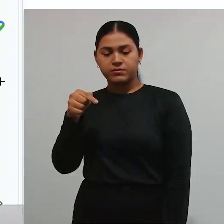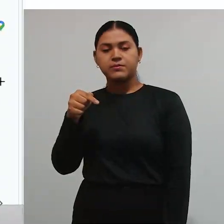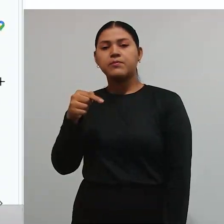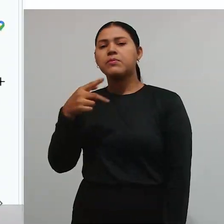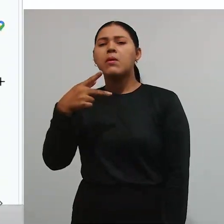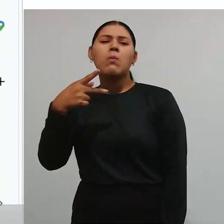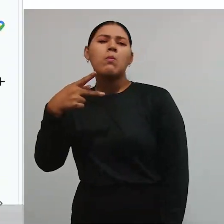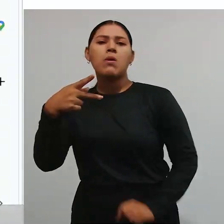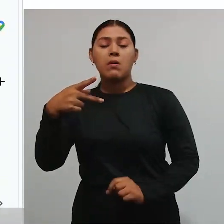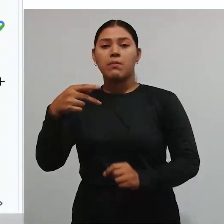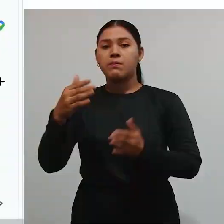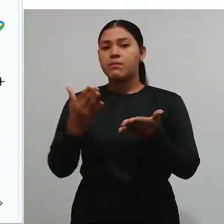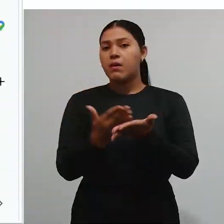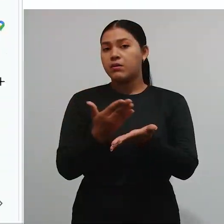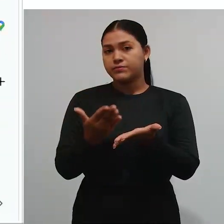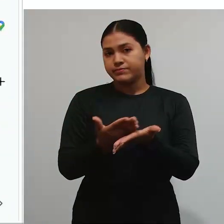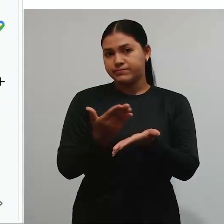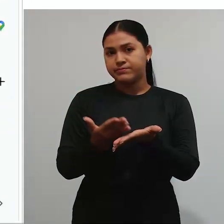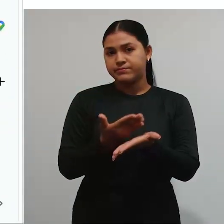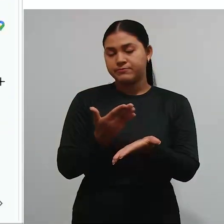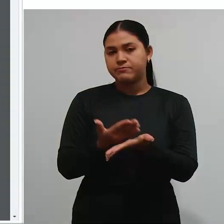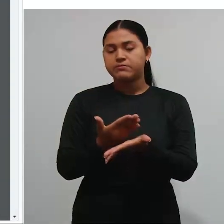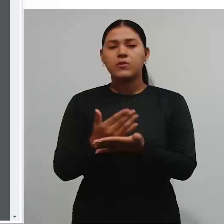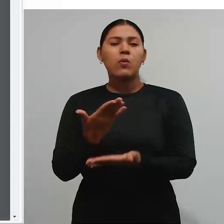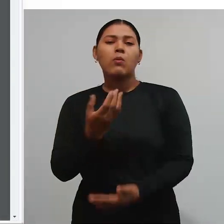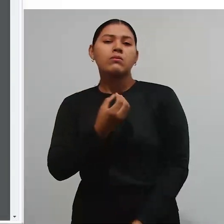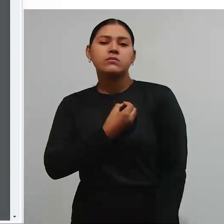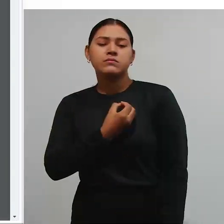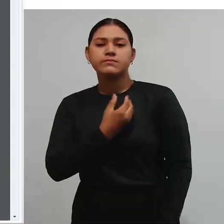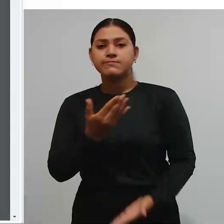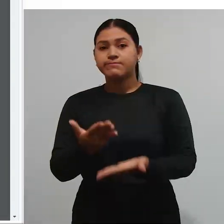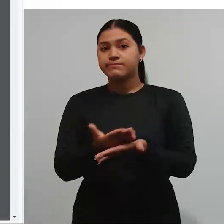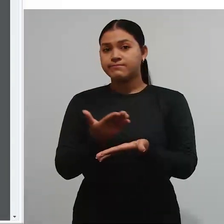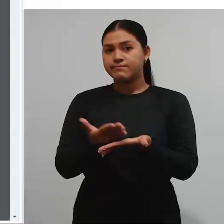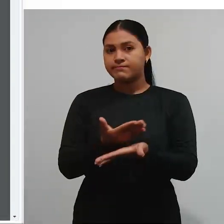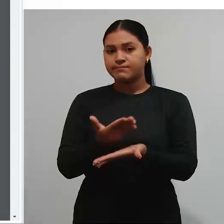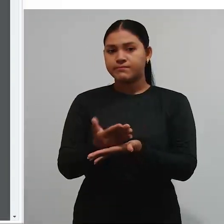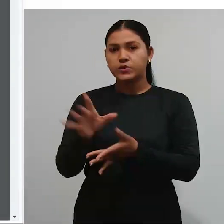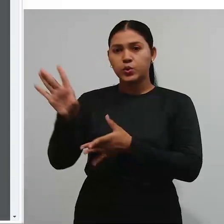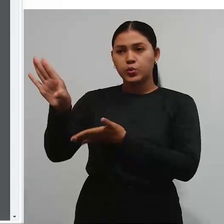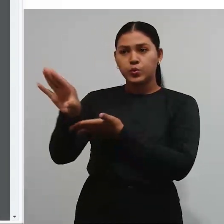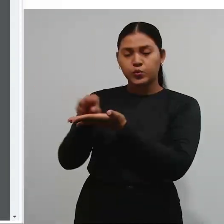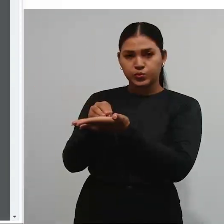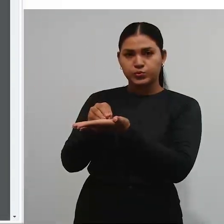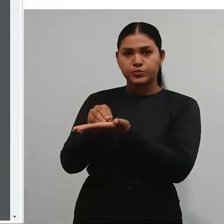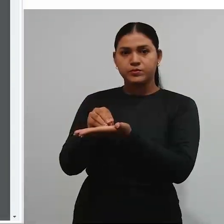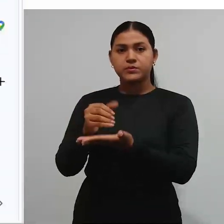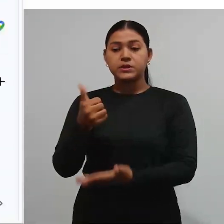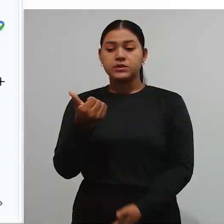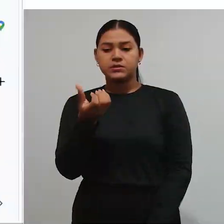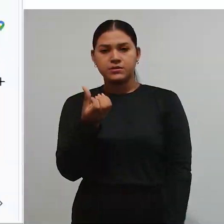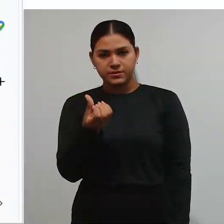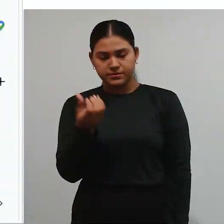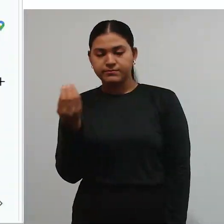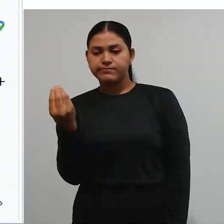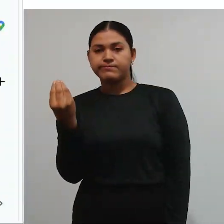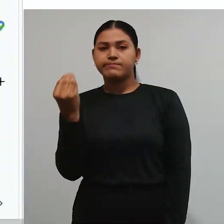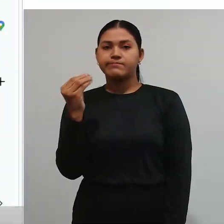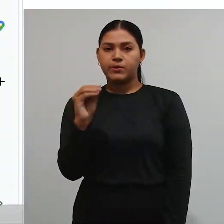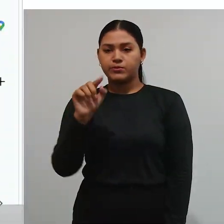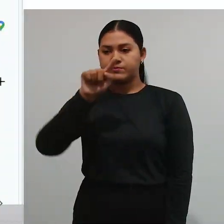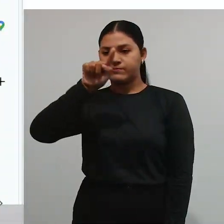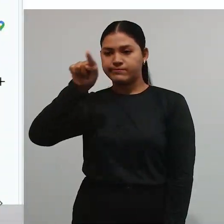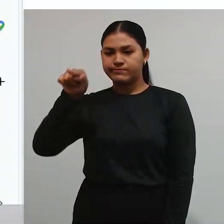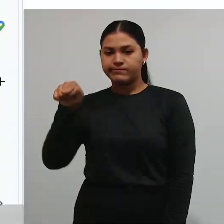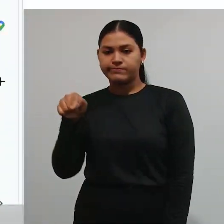P de página. E qual que é a página lá que eu copiei? Ó, página 16, tá? Então, página 16, vem